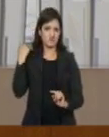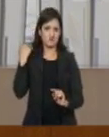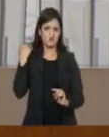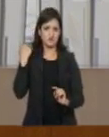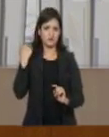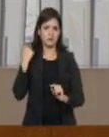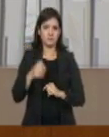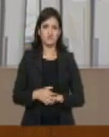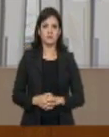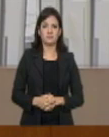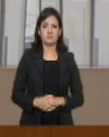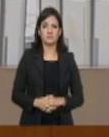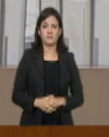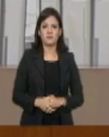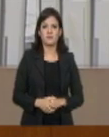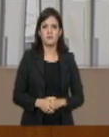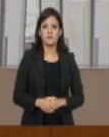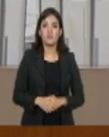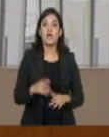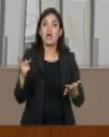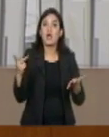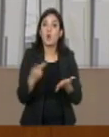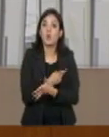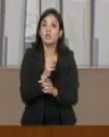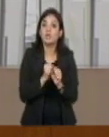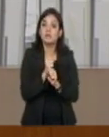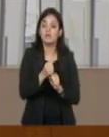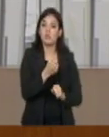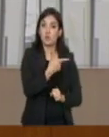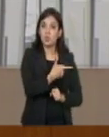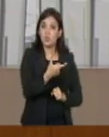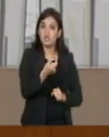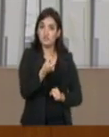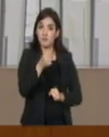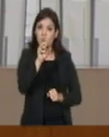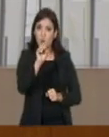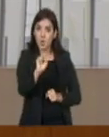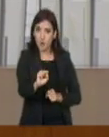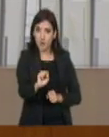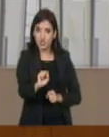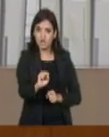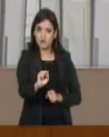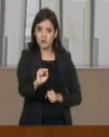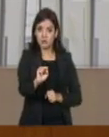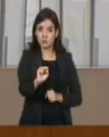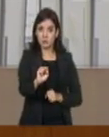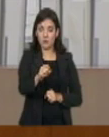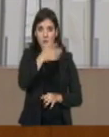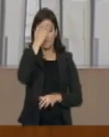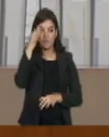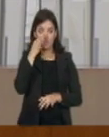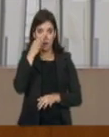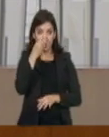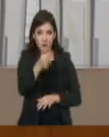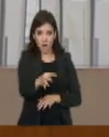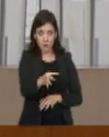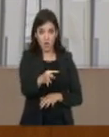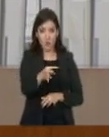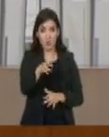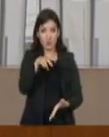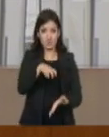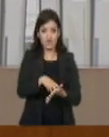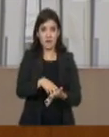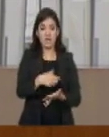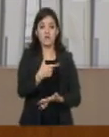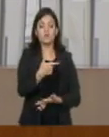Esse caso ocorreu em 2008. O indivíduo foi condenado em 2019 a quase 100